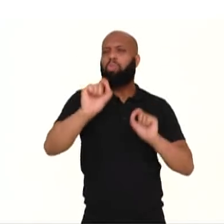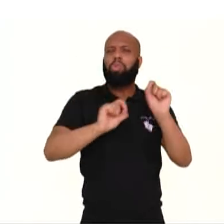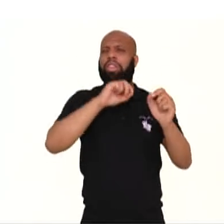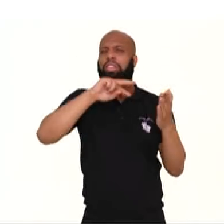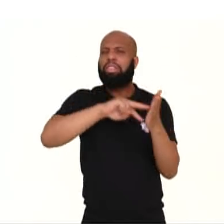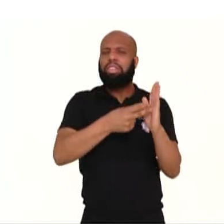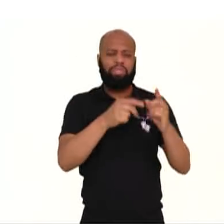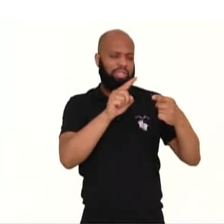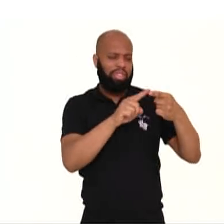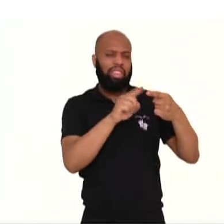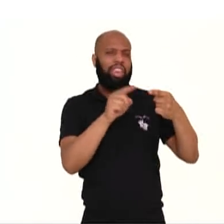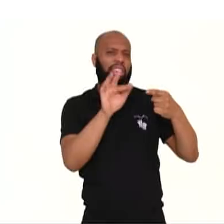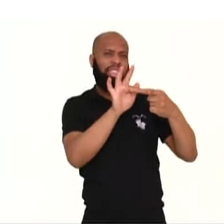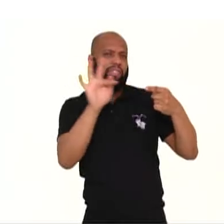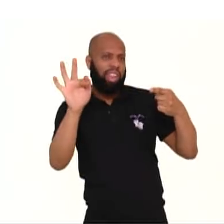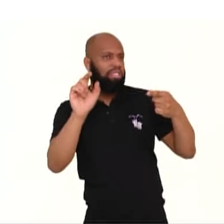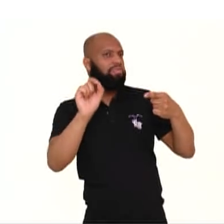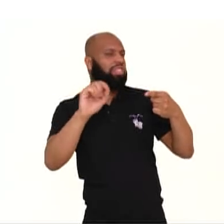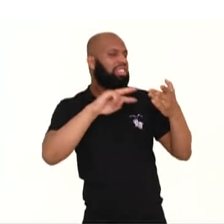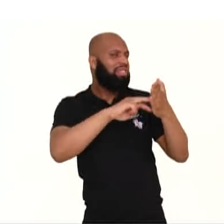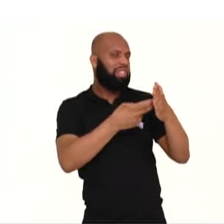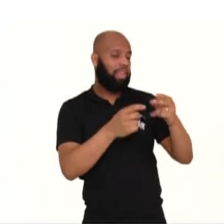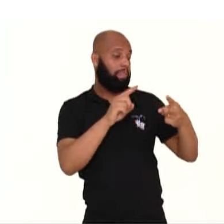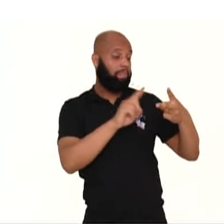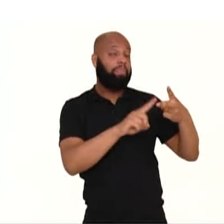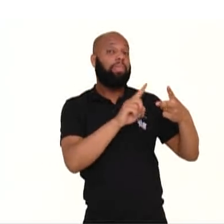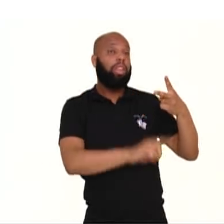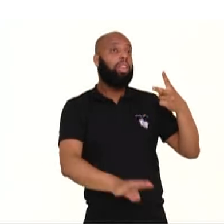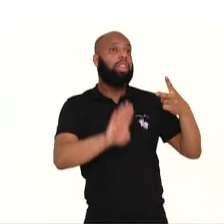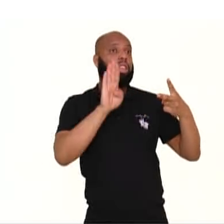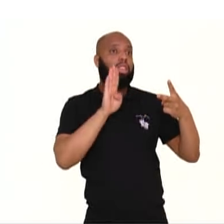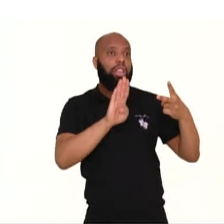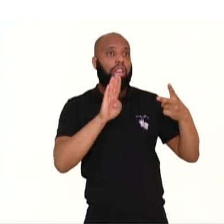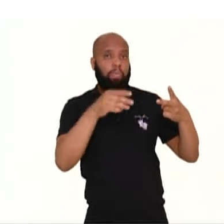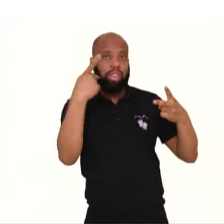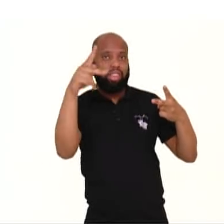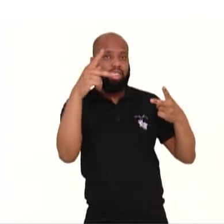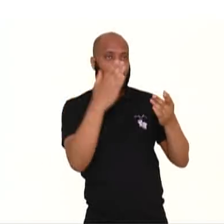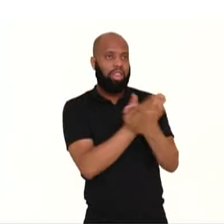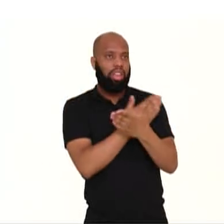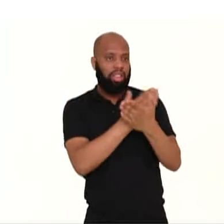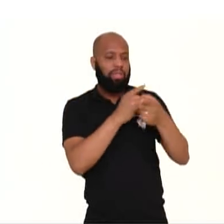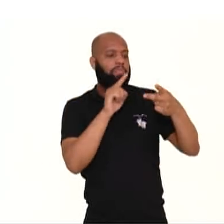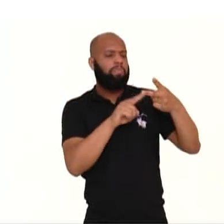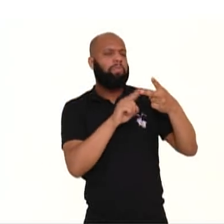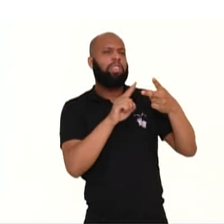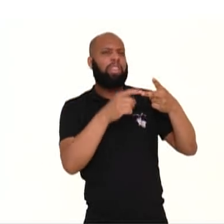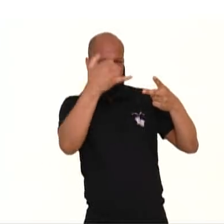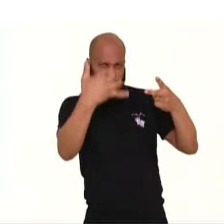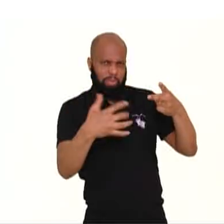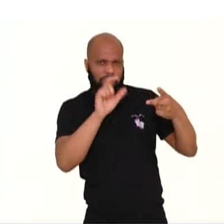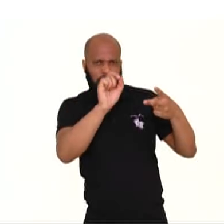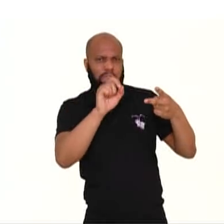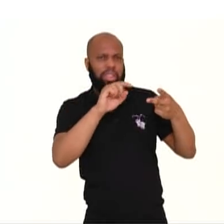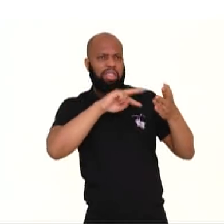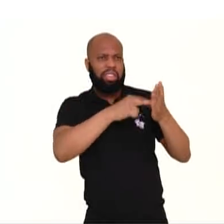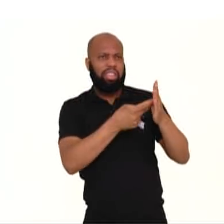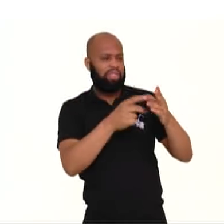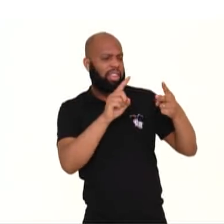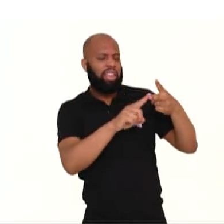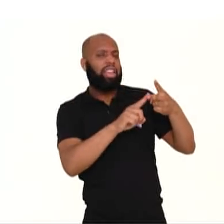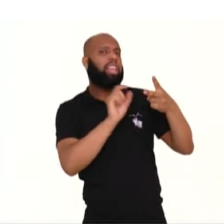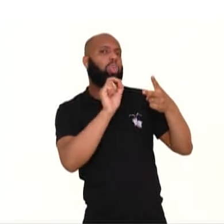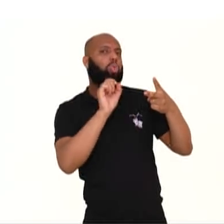de Aquiles, ok? E na letra B, você no caderno vai escrever o que significa presente de